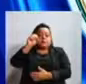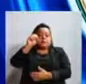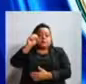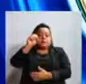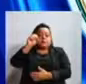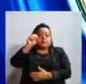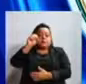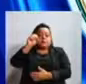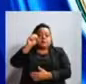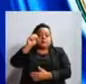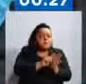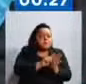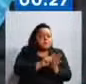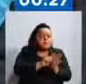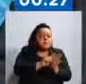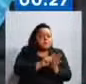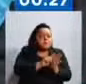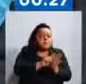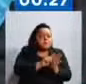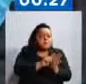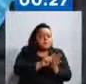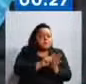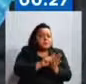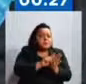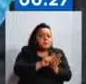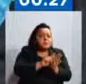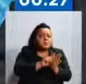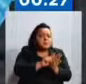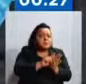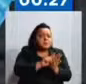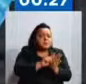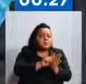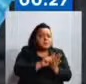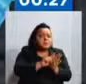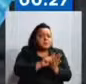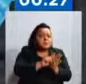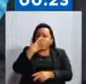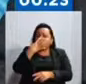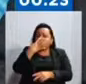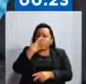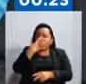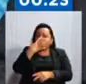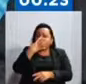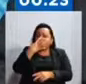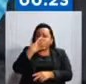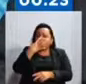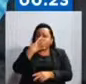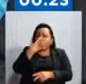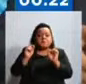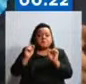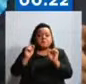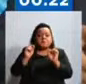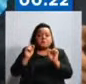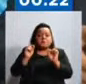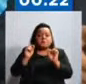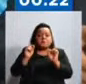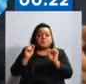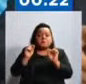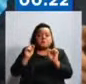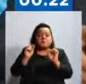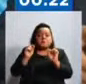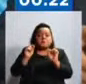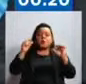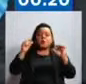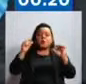a gente tem observado, no período do verão, muitas queimadas, principalmente aqui em Porto Velho.